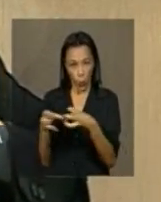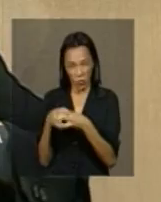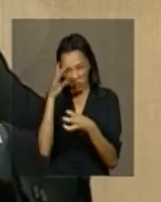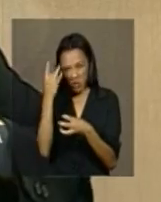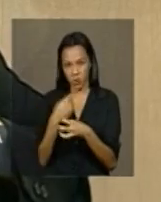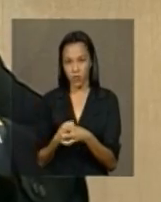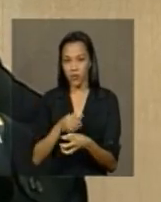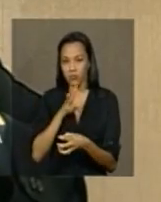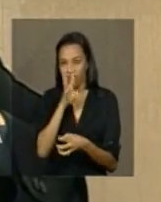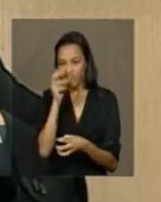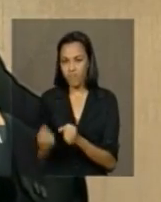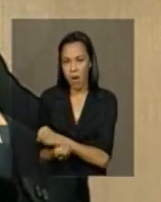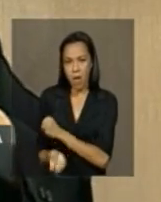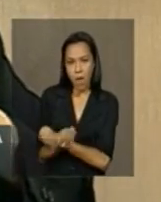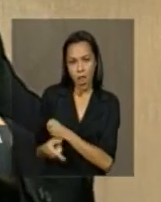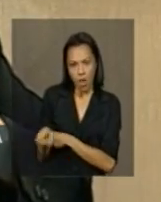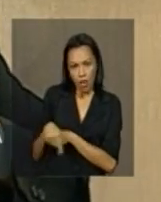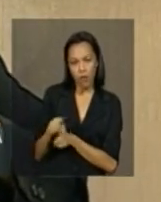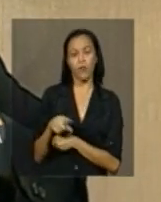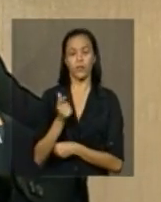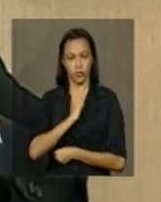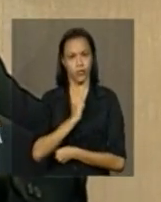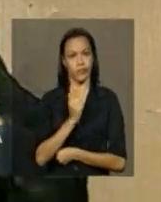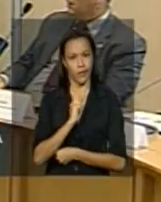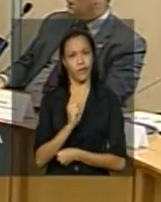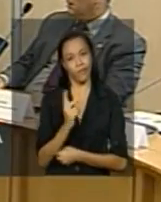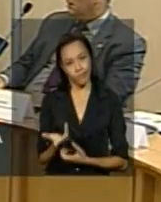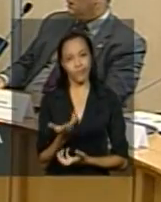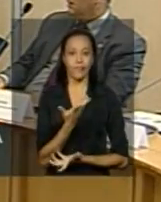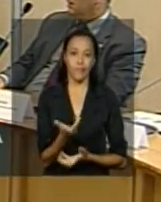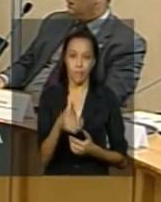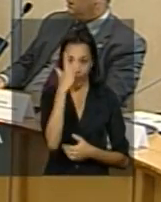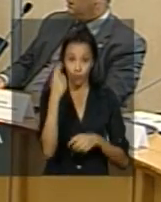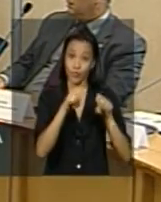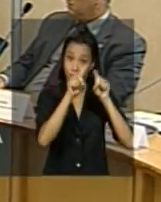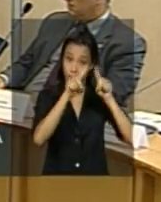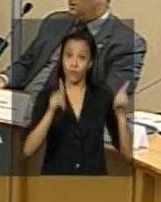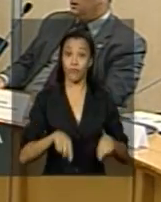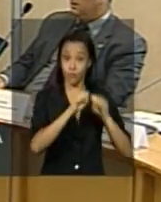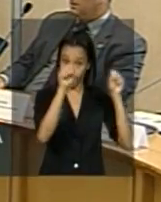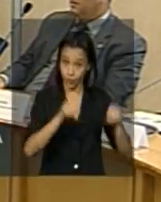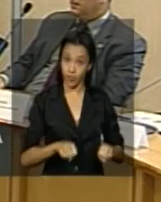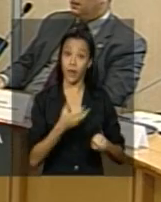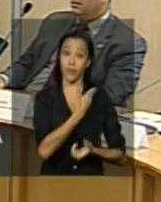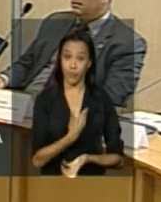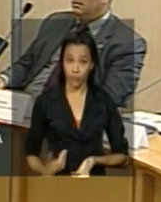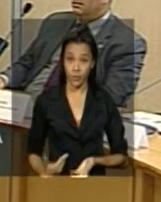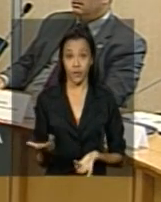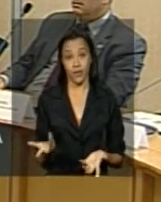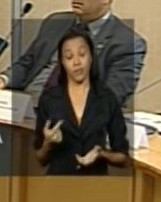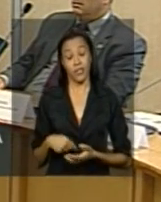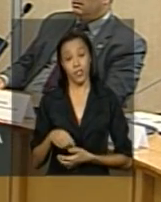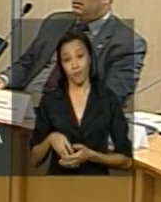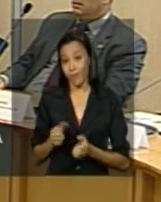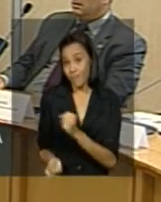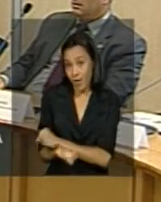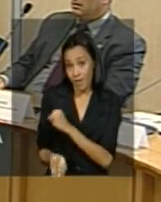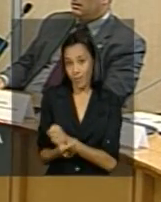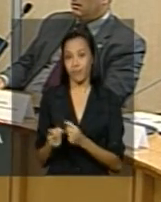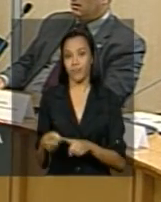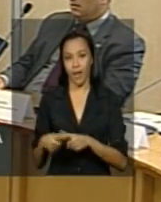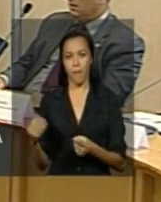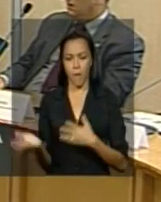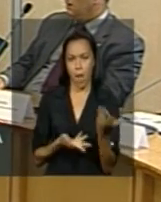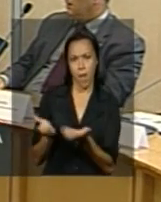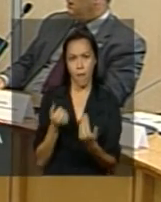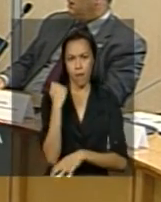corrupção que envolvia inclusive lamentavelmente funcionários federais funcionários do Iban foram presos tá de corrupção com o desmatamento